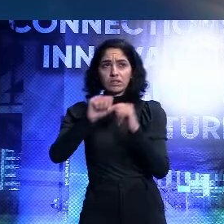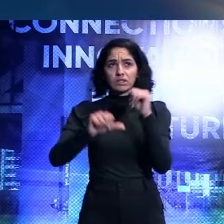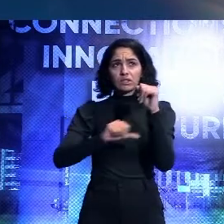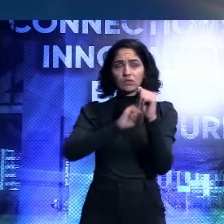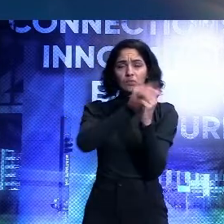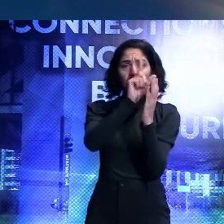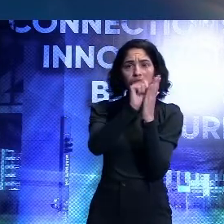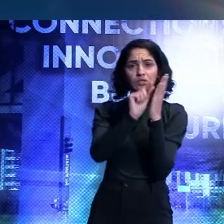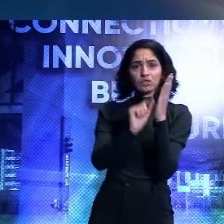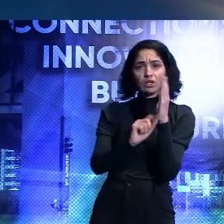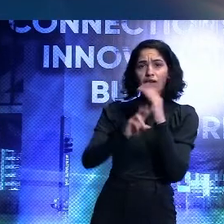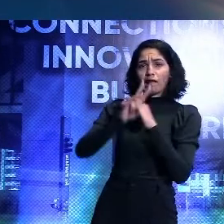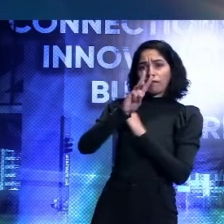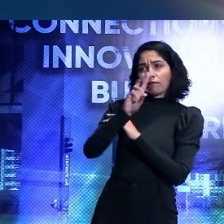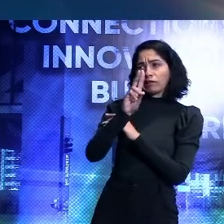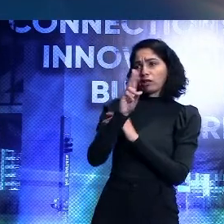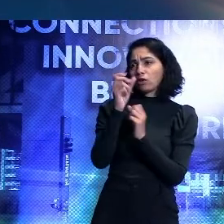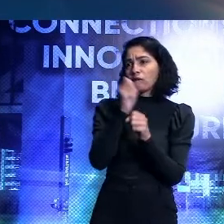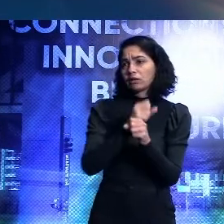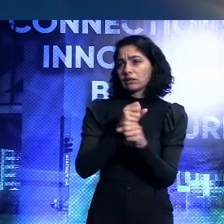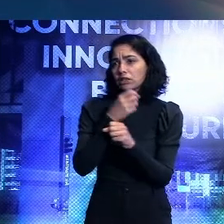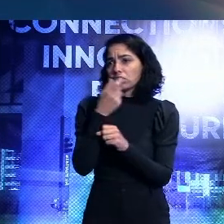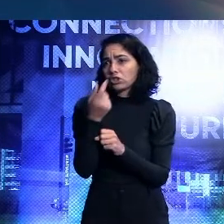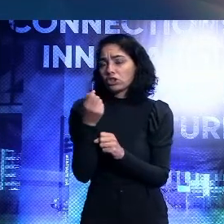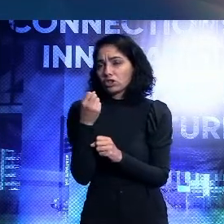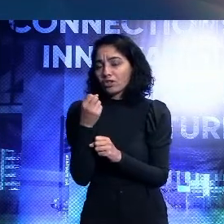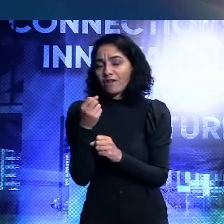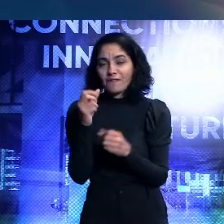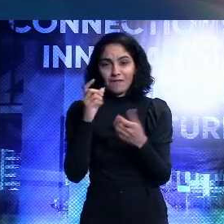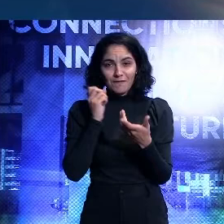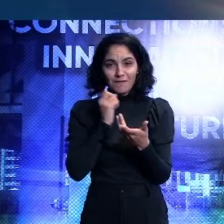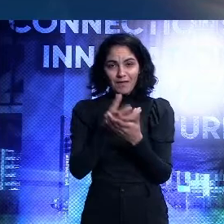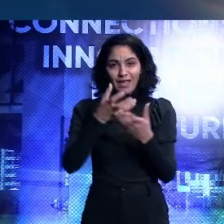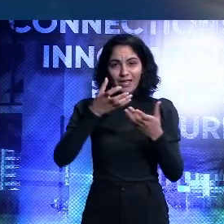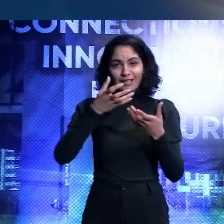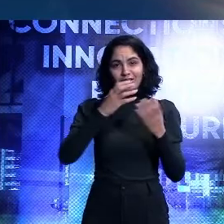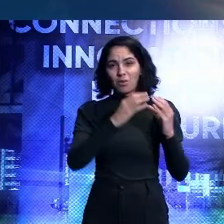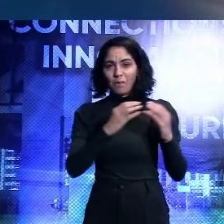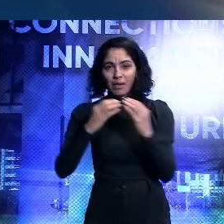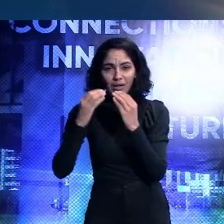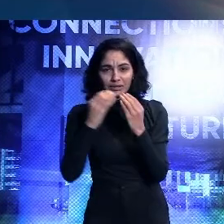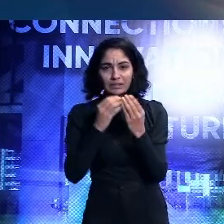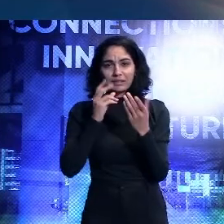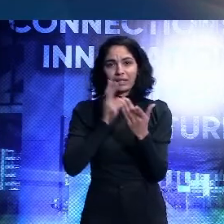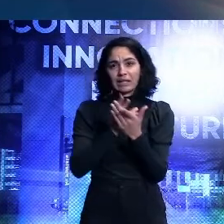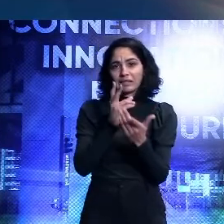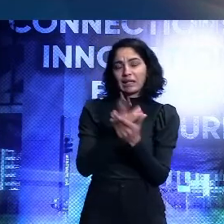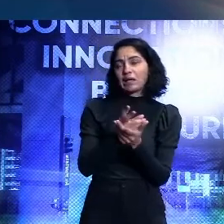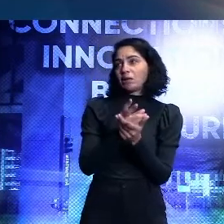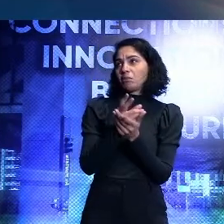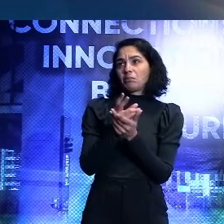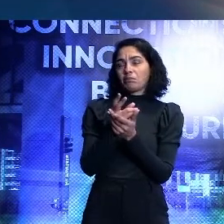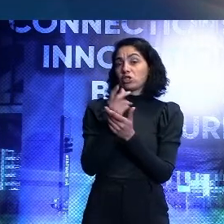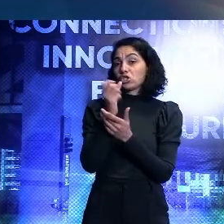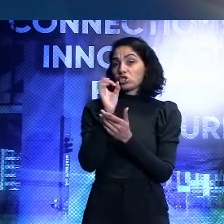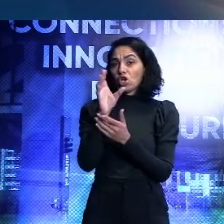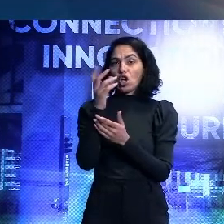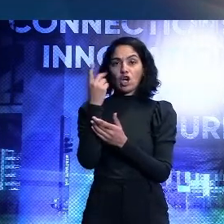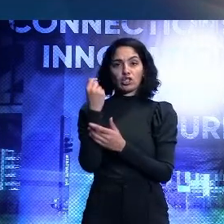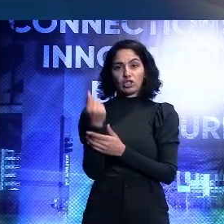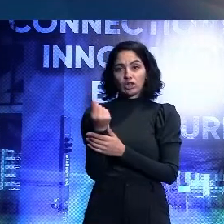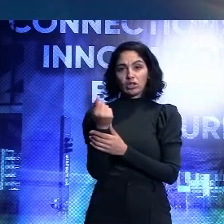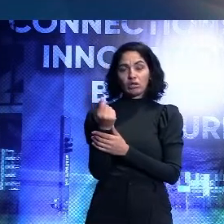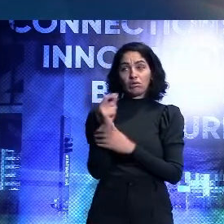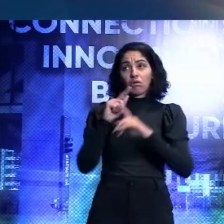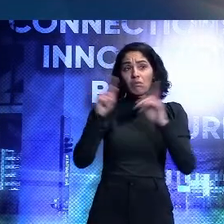há 32 anos e só aceita dinheiro, seja comprar uma maquininha do PagSeguro da UOL. E aquilo talvez vai revolucionar o negócio dele. Não